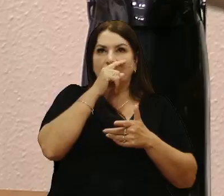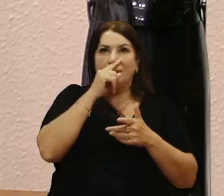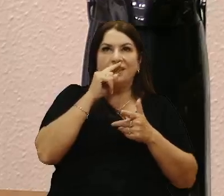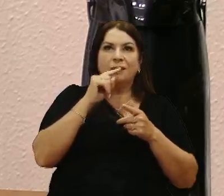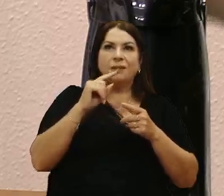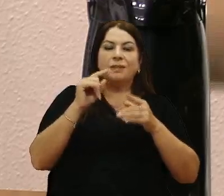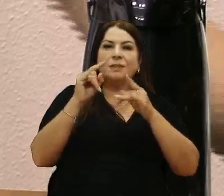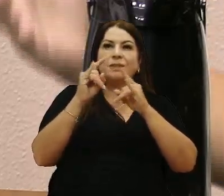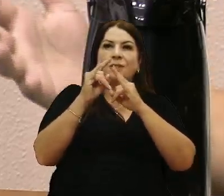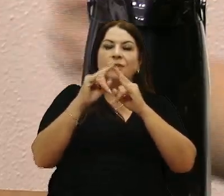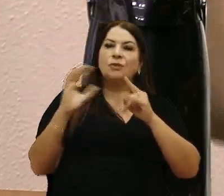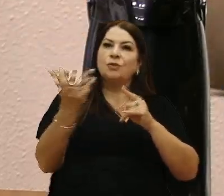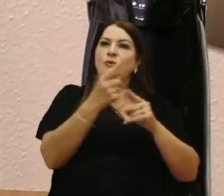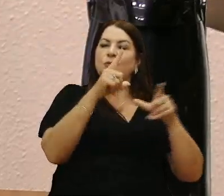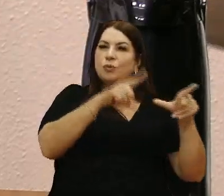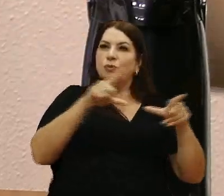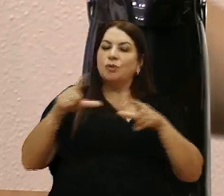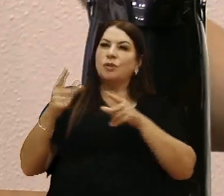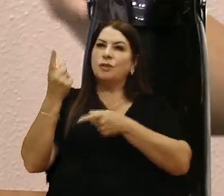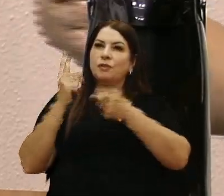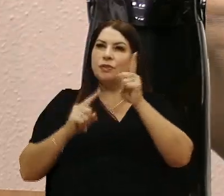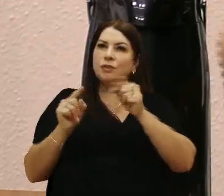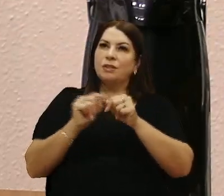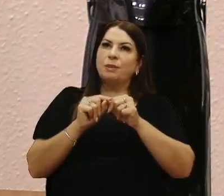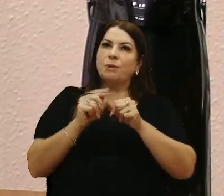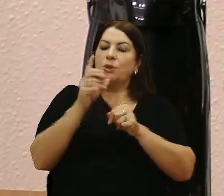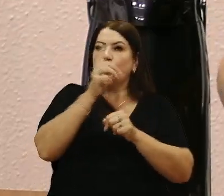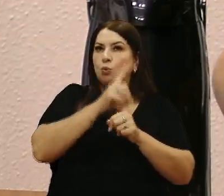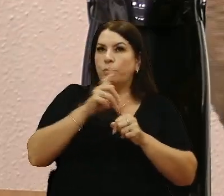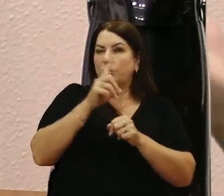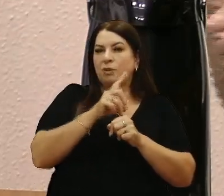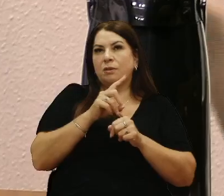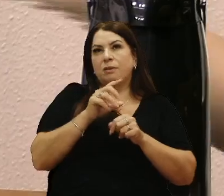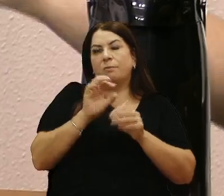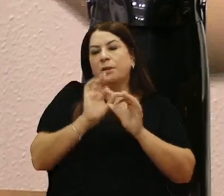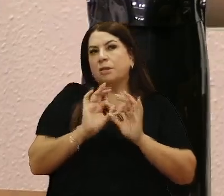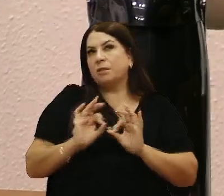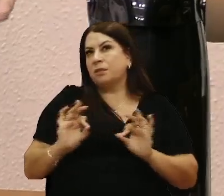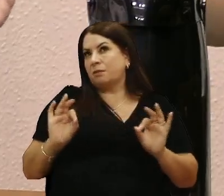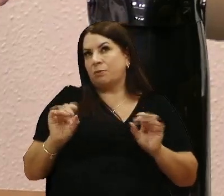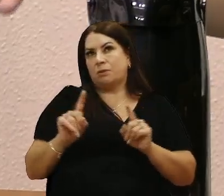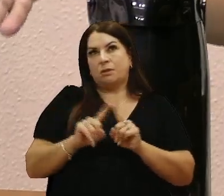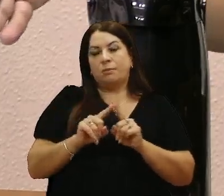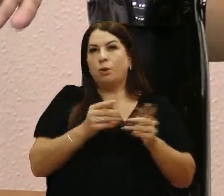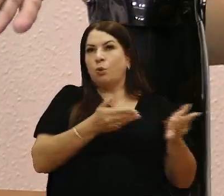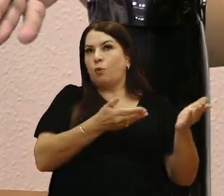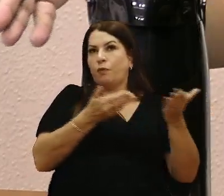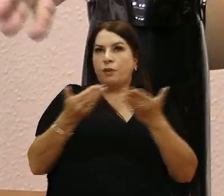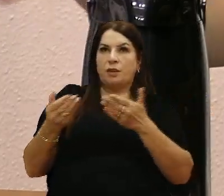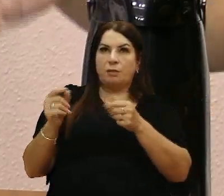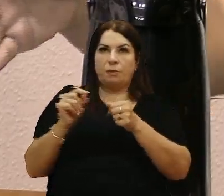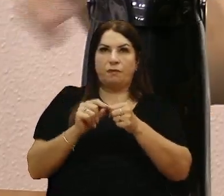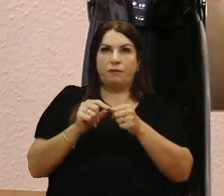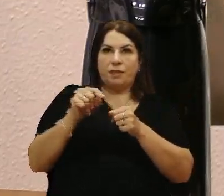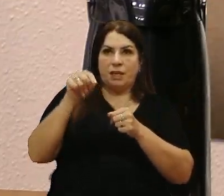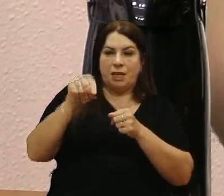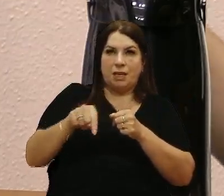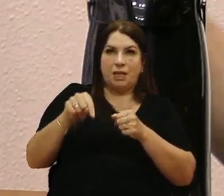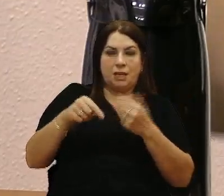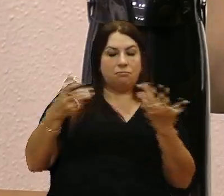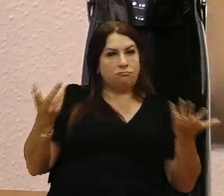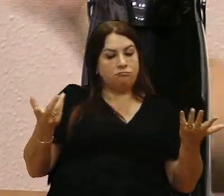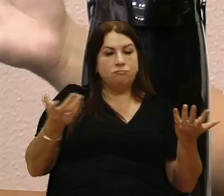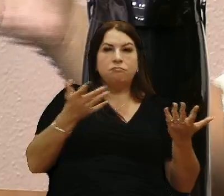barracões acessassem a nossa TV Câmara também no domingo, algo bem mais simples, ou até dava para convidá-los para fazer a transmissão aqui, o